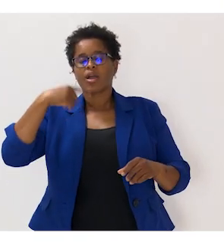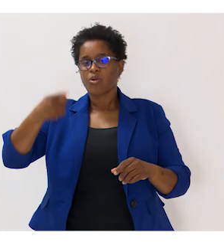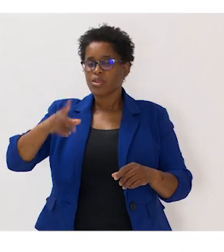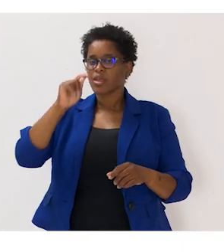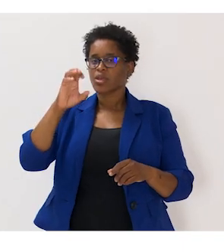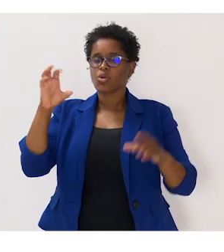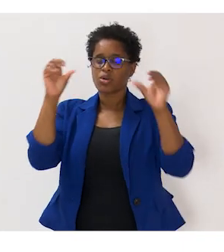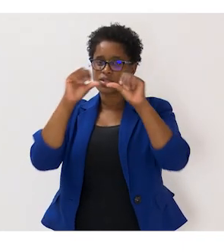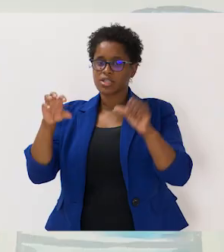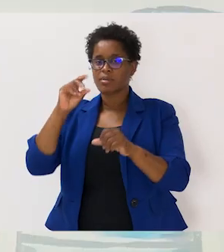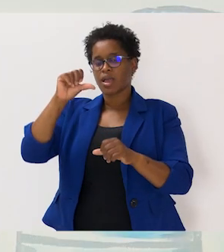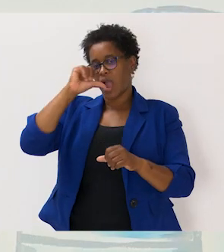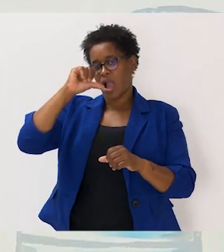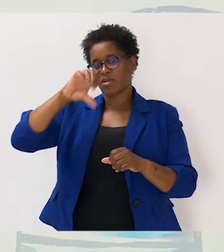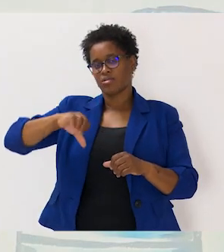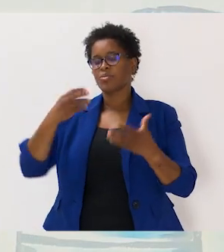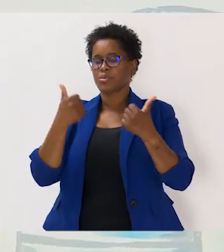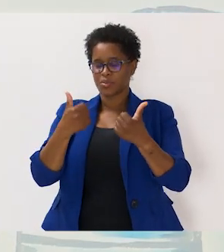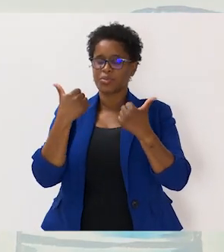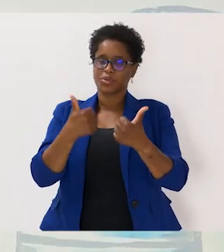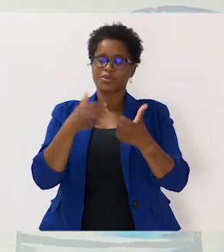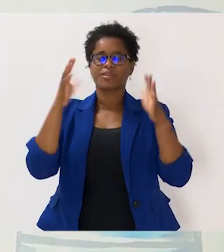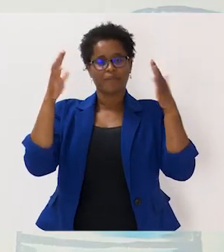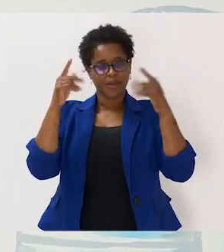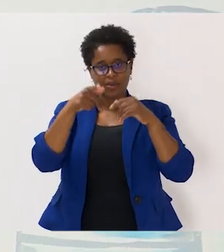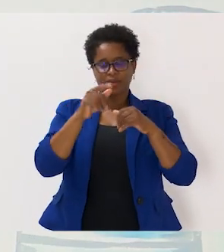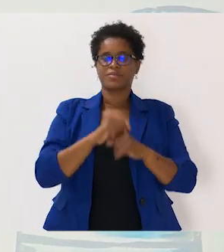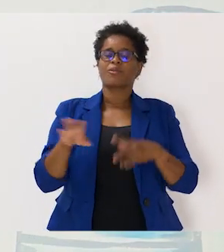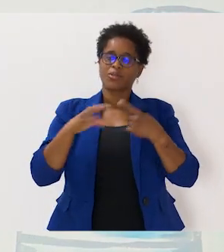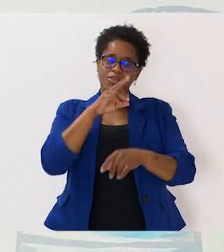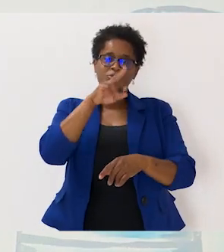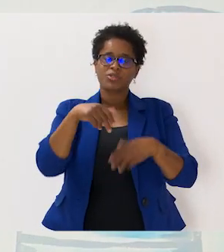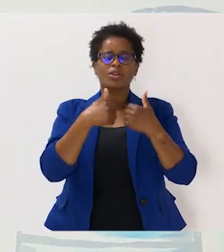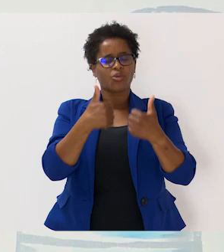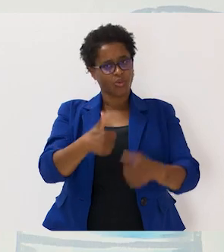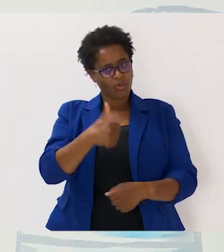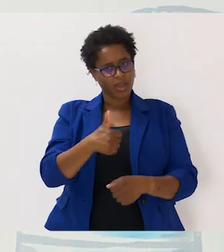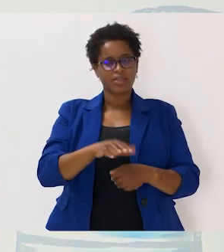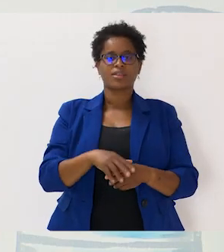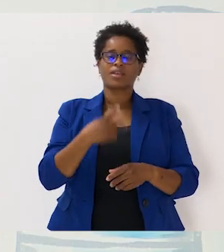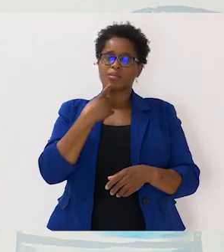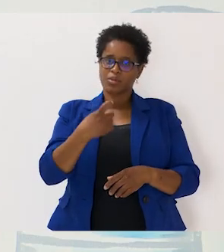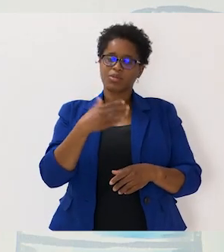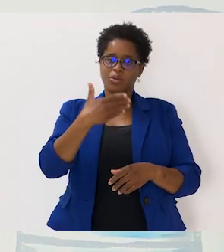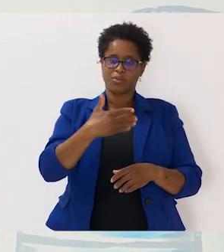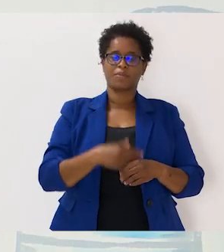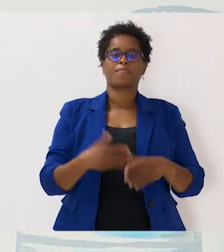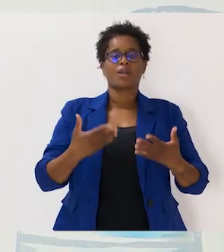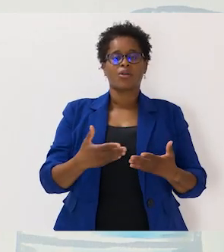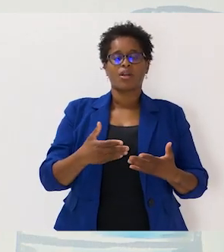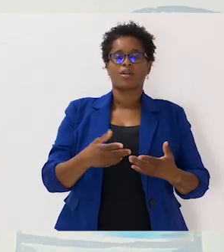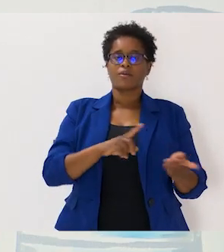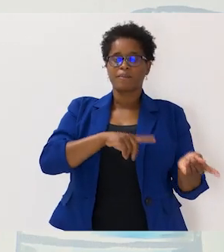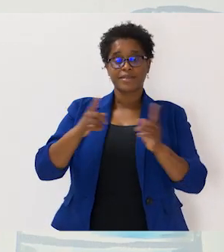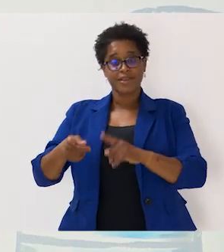ecossistema aquático. Muito bem, estão de parabéns, conseguiram responder corretamente à questão 1. Então,